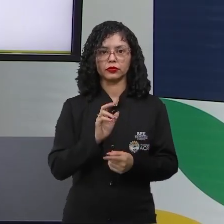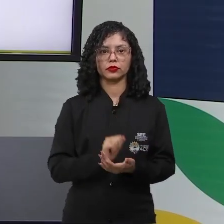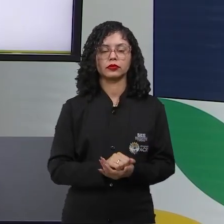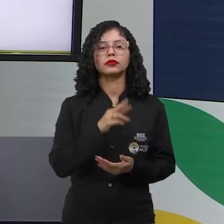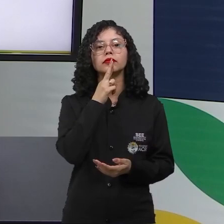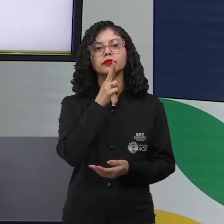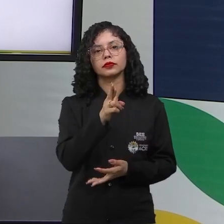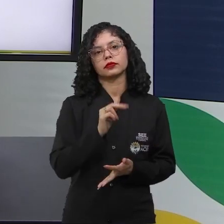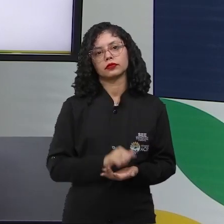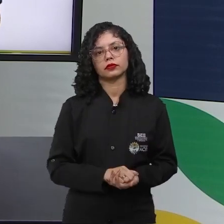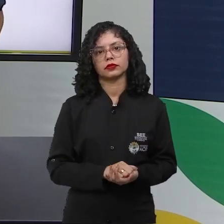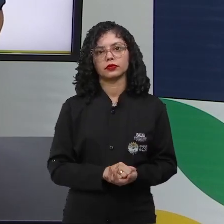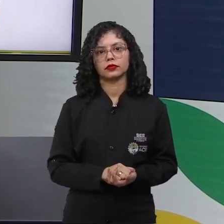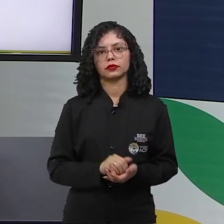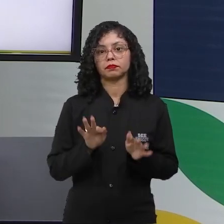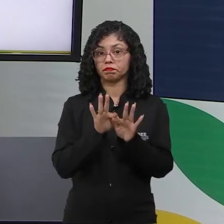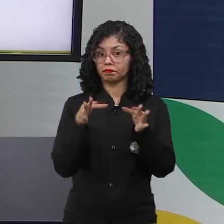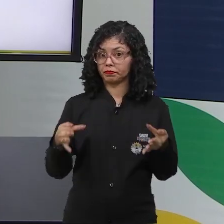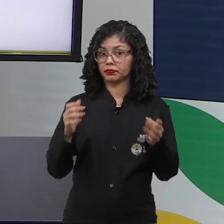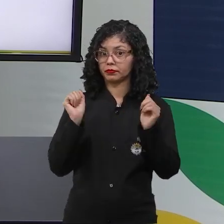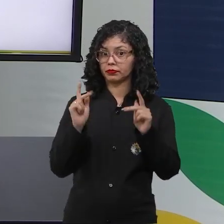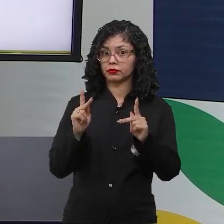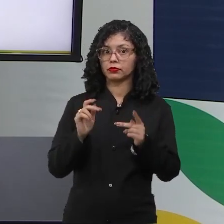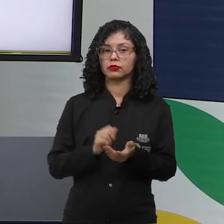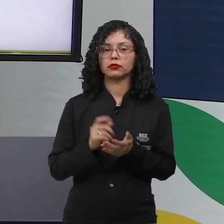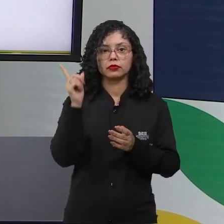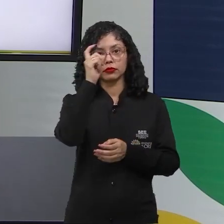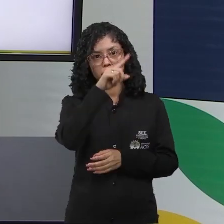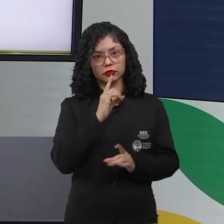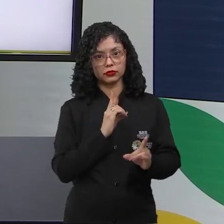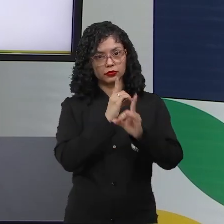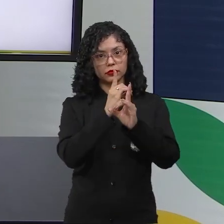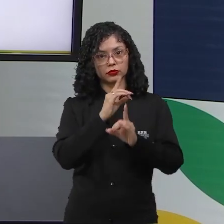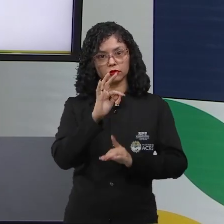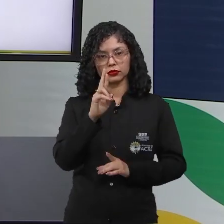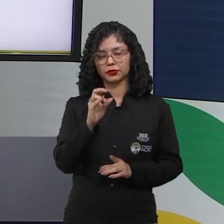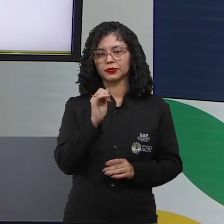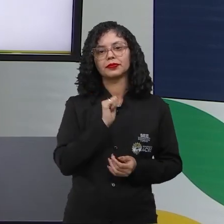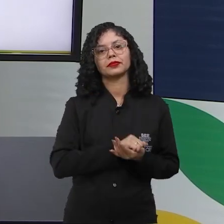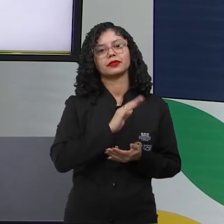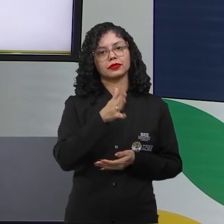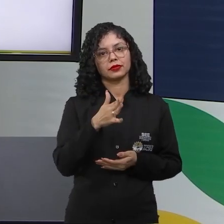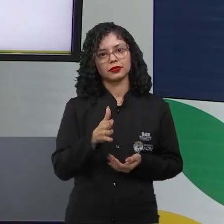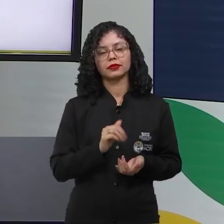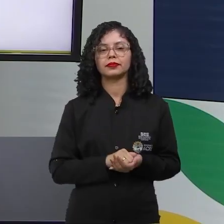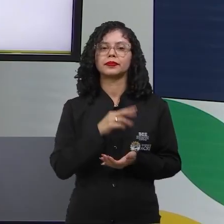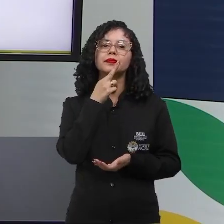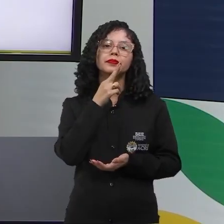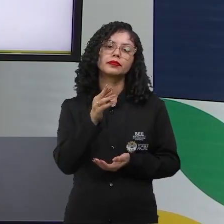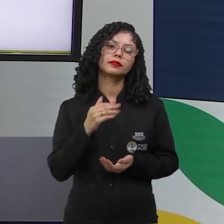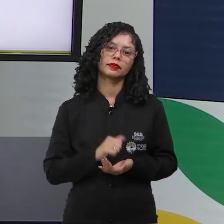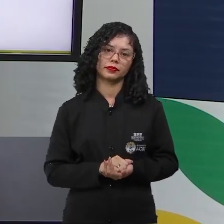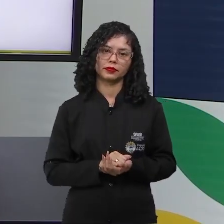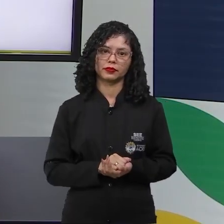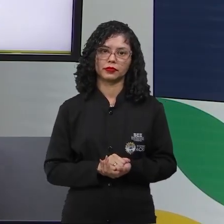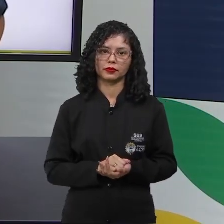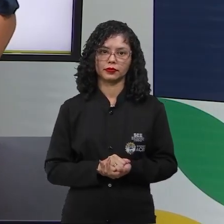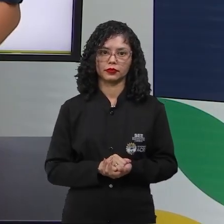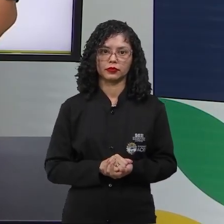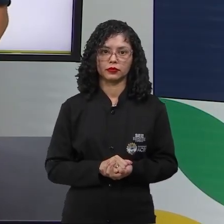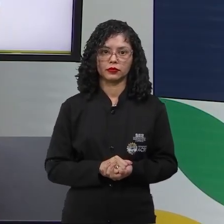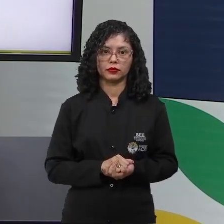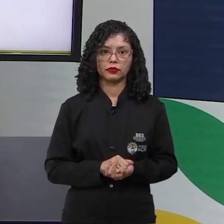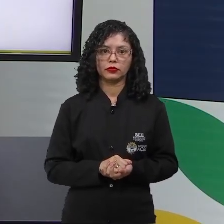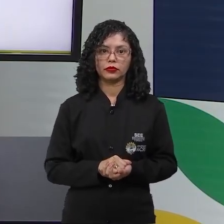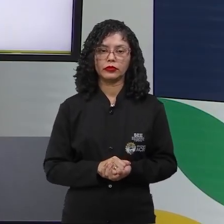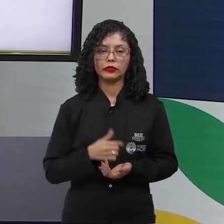resolver a questão de forma bem simples. O difícil é achar a constante. Achou, a questão já está praticamente resolvida.